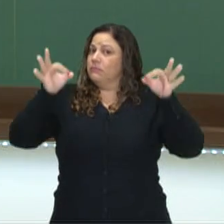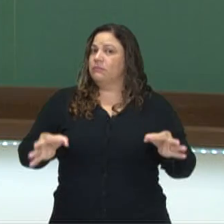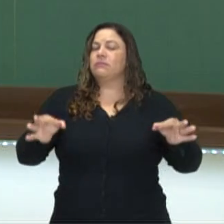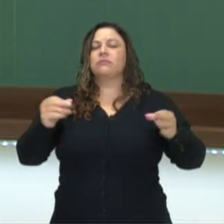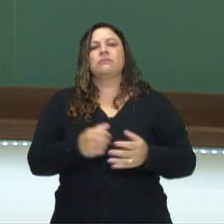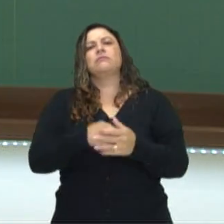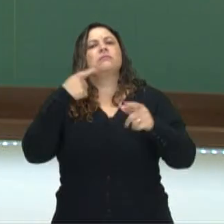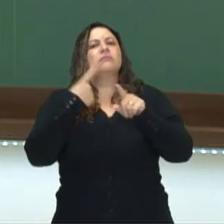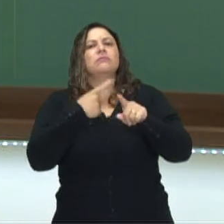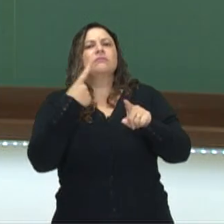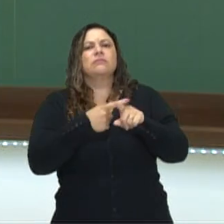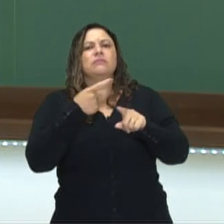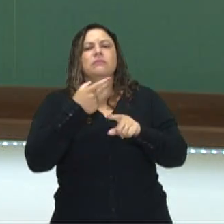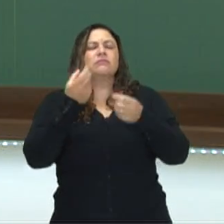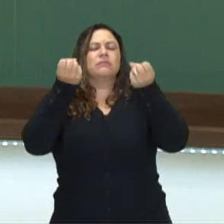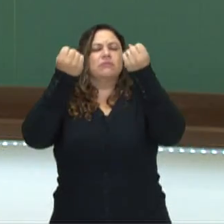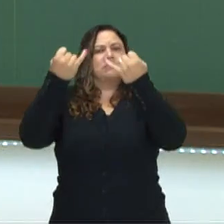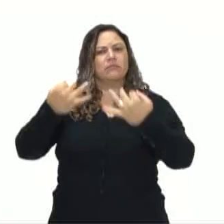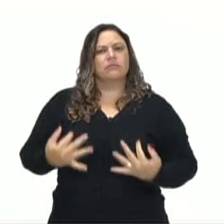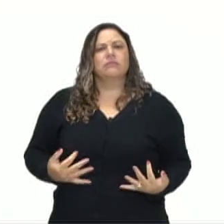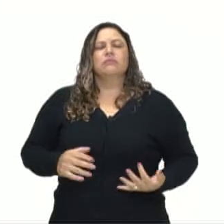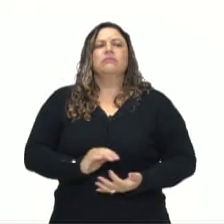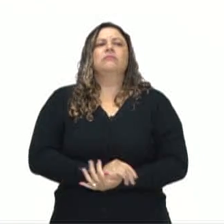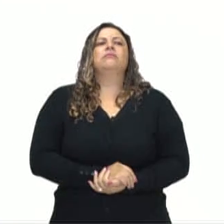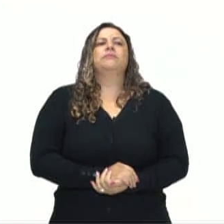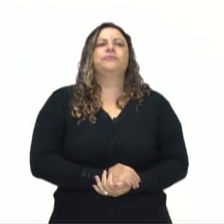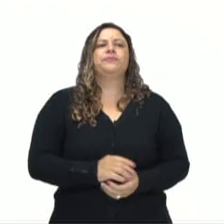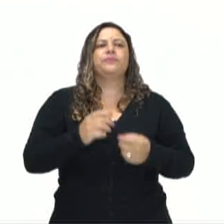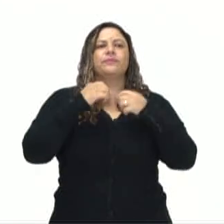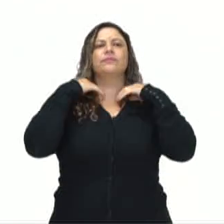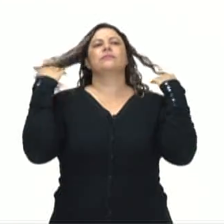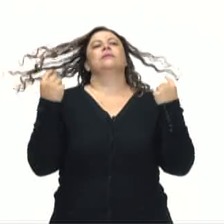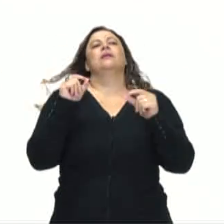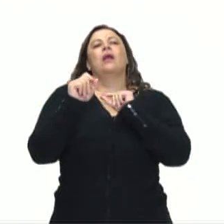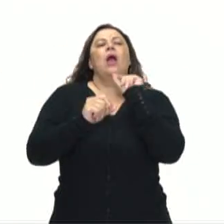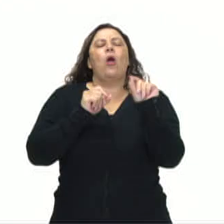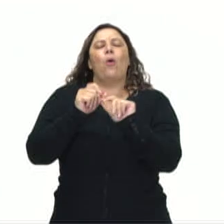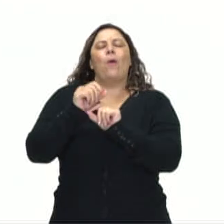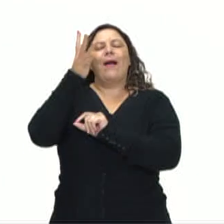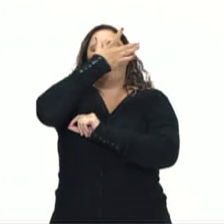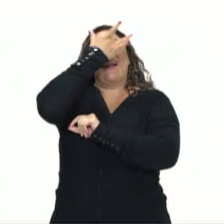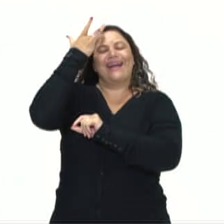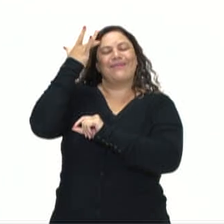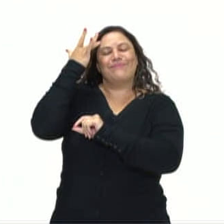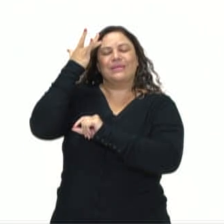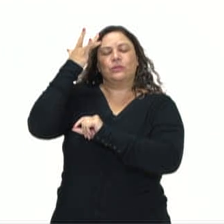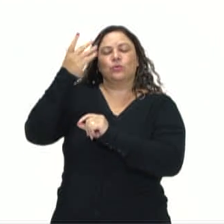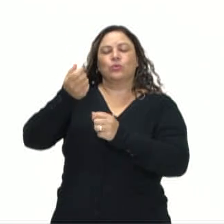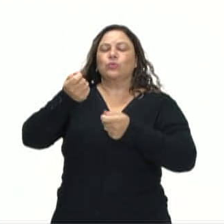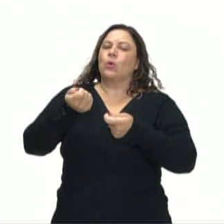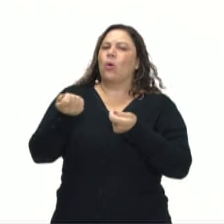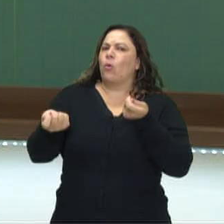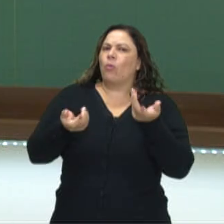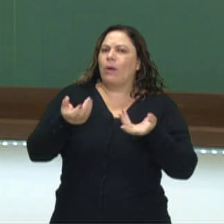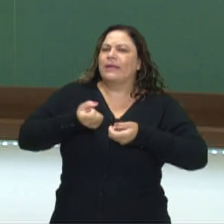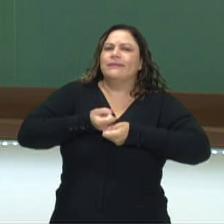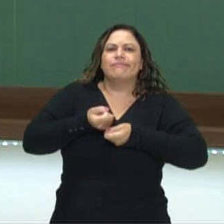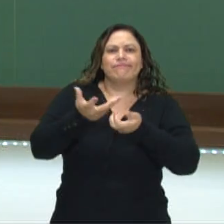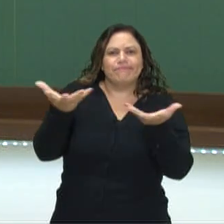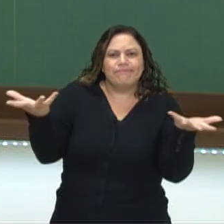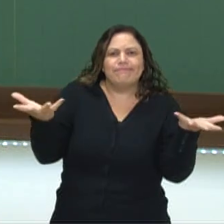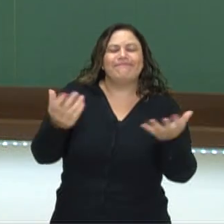ele fala isso? Vamos pensar aqui uma virtude, a generosidade. Uma pessoa muito generosa ali, que não é